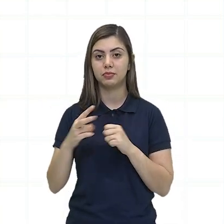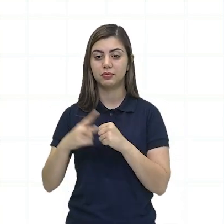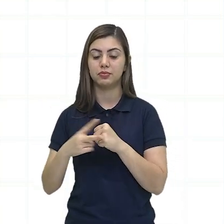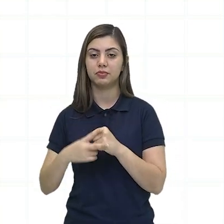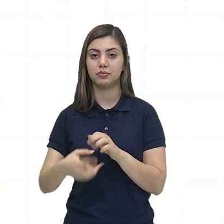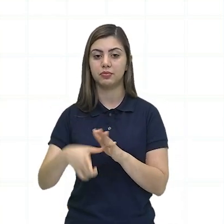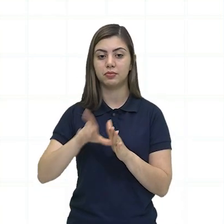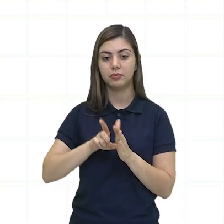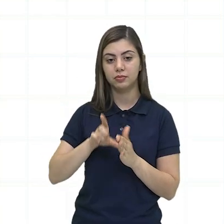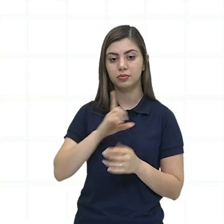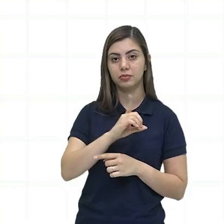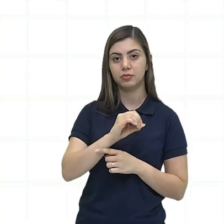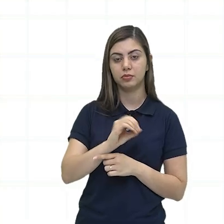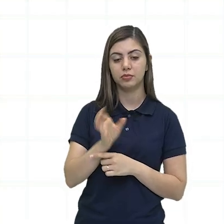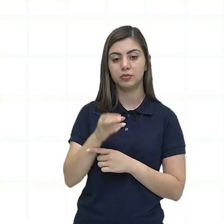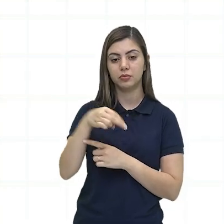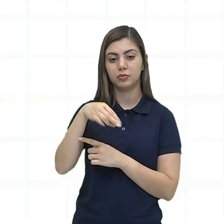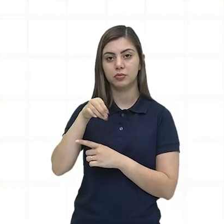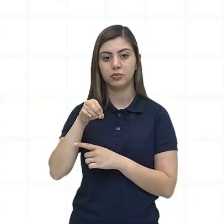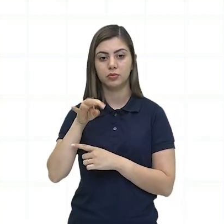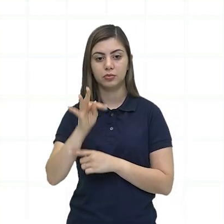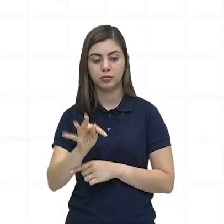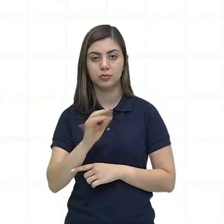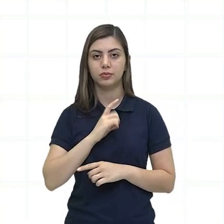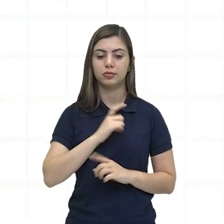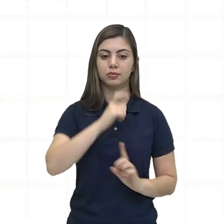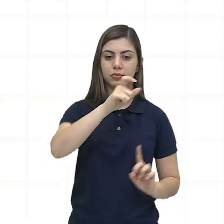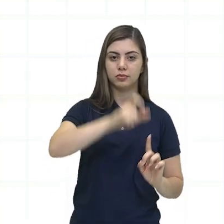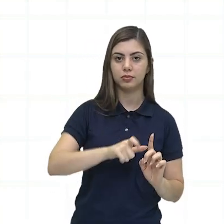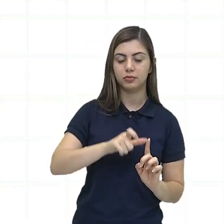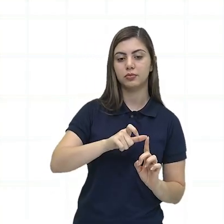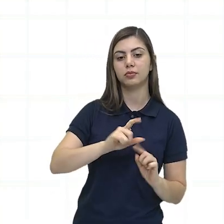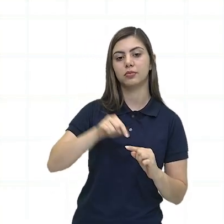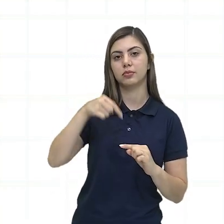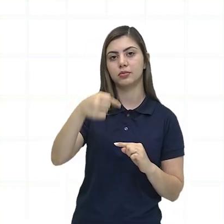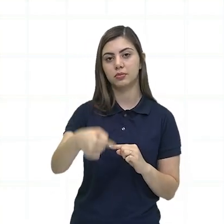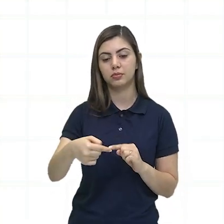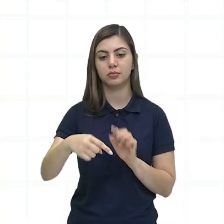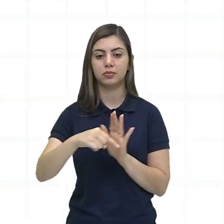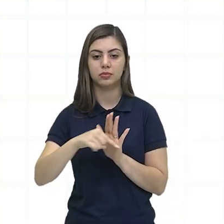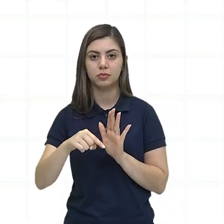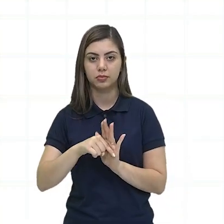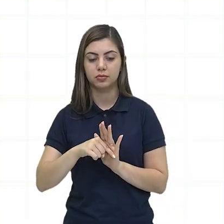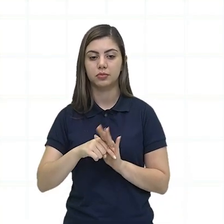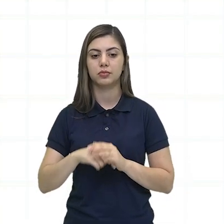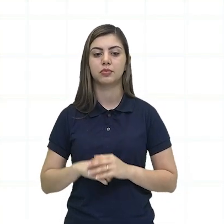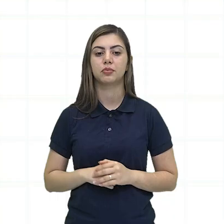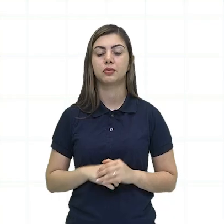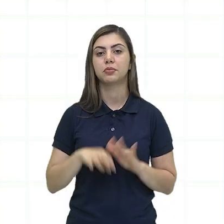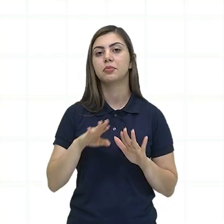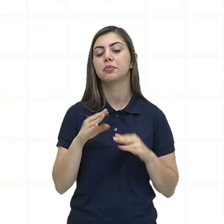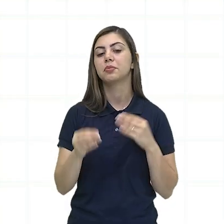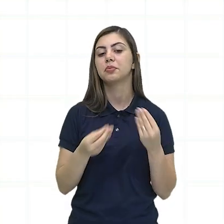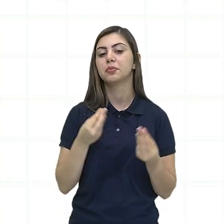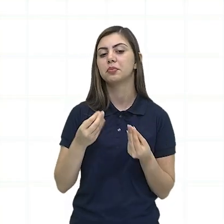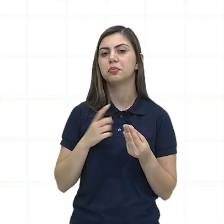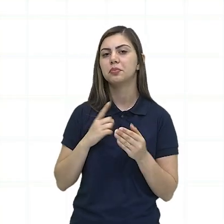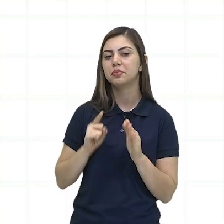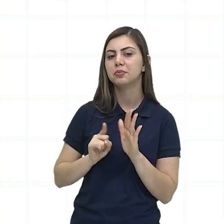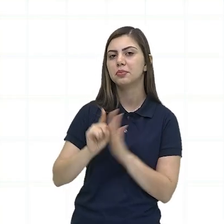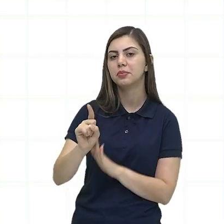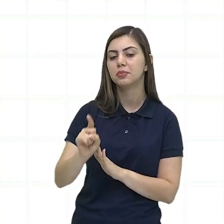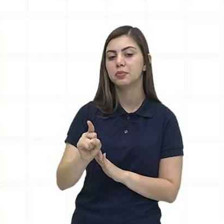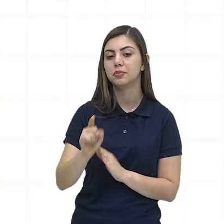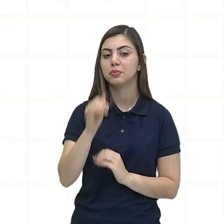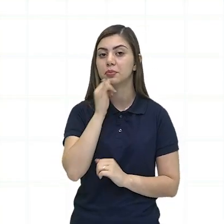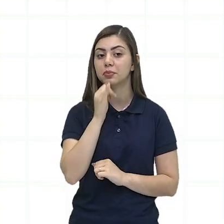verbo, depois do sujeito. Na frase interrogativa, o que vai acontecer? O auxiliar, ó, vem